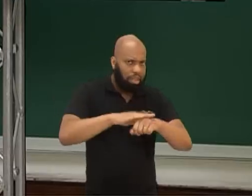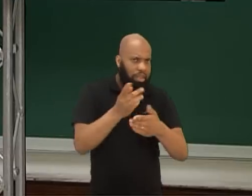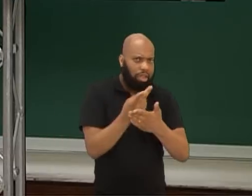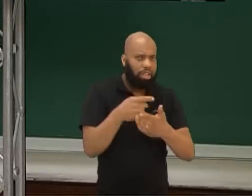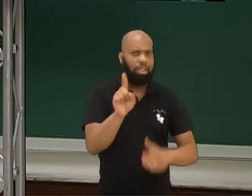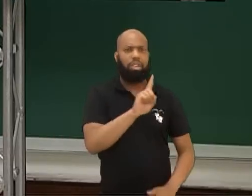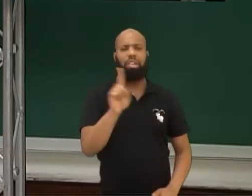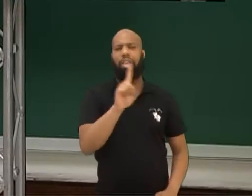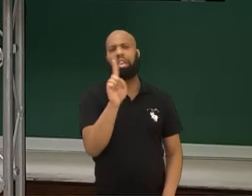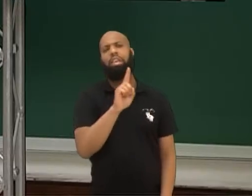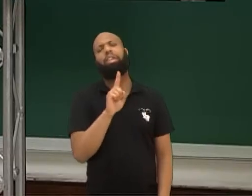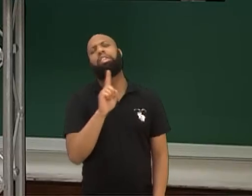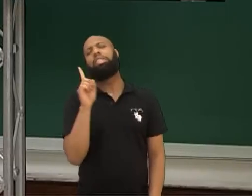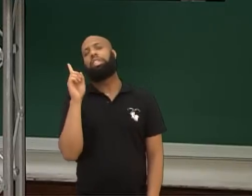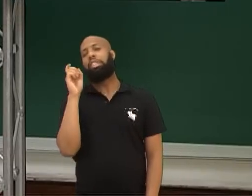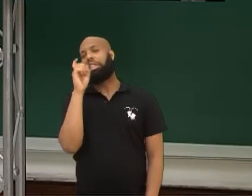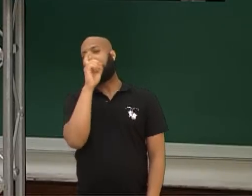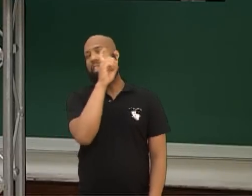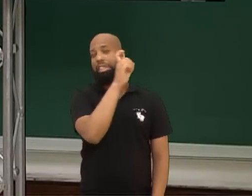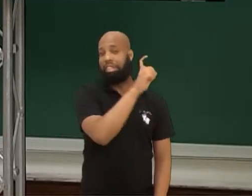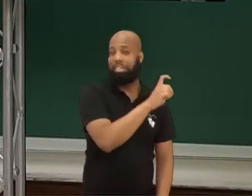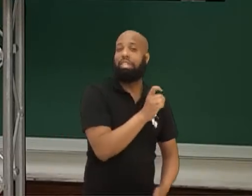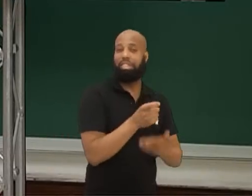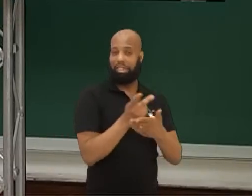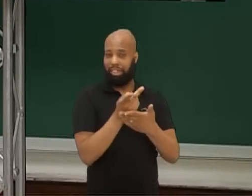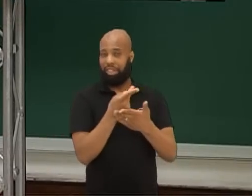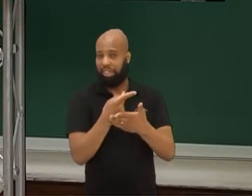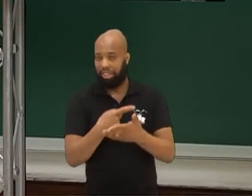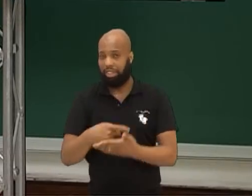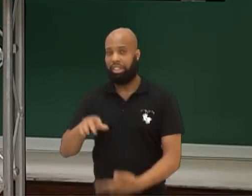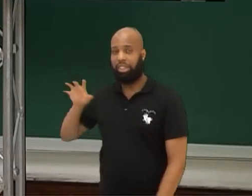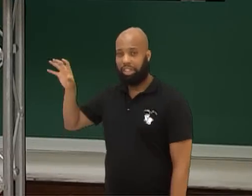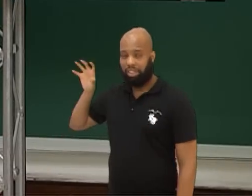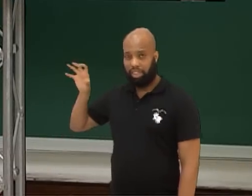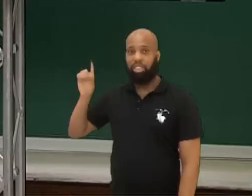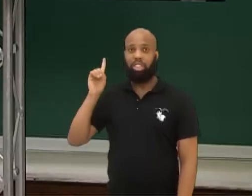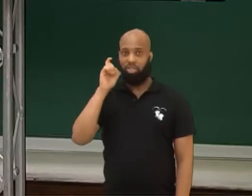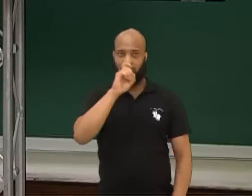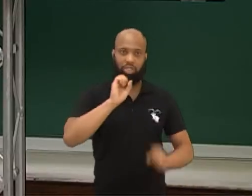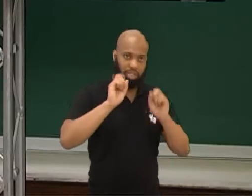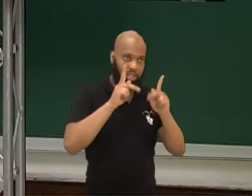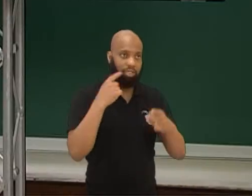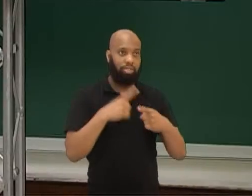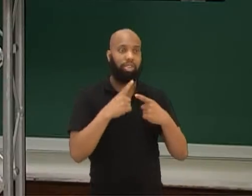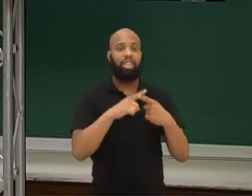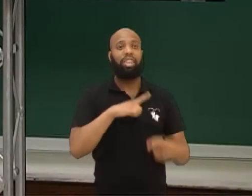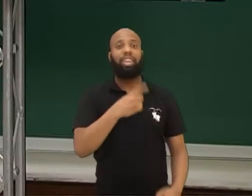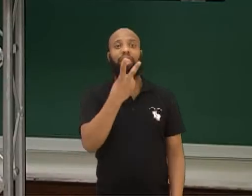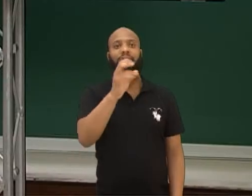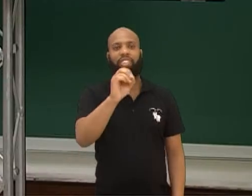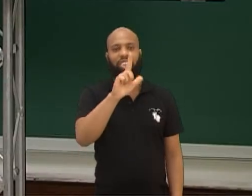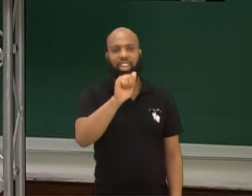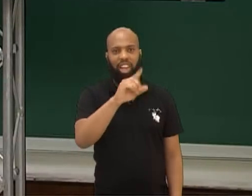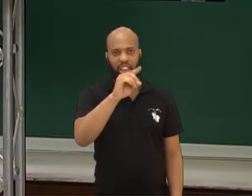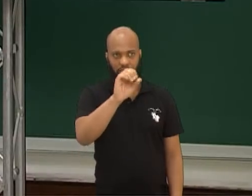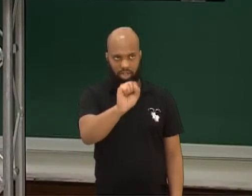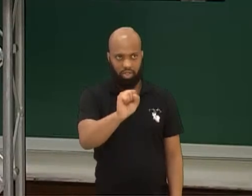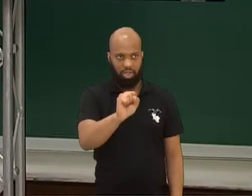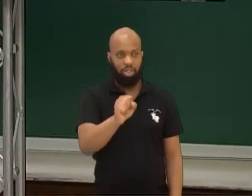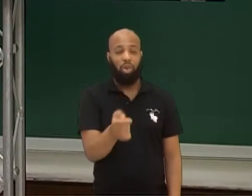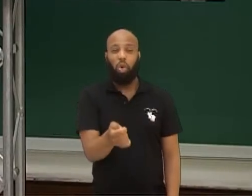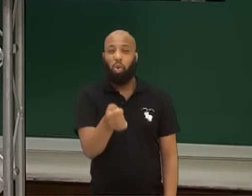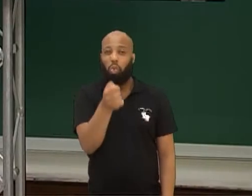eu vou confessar para vocês. Ele não é muito fácil de desenhar à mão livre, tá? Porque ele tem 20 lados. Ó, se vocês